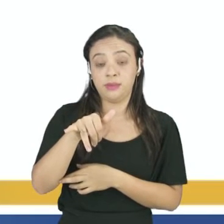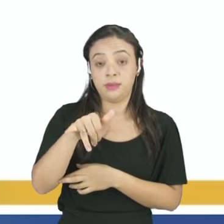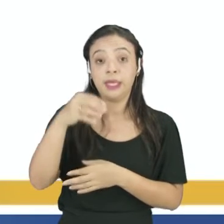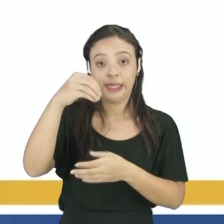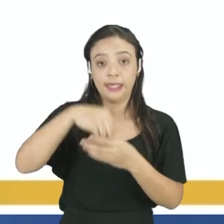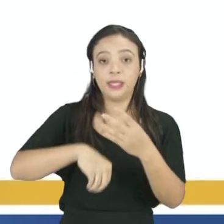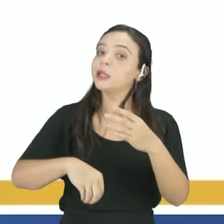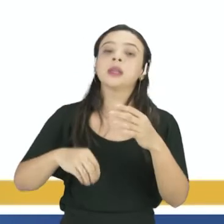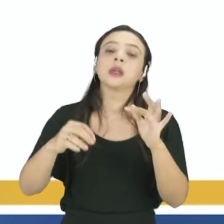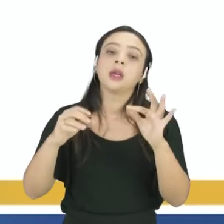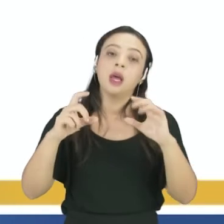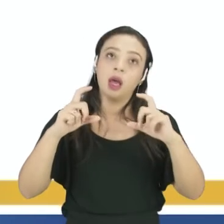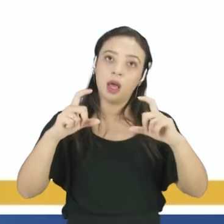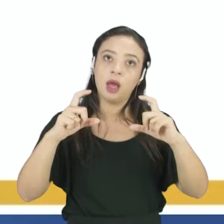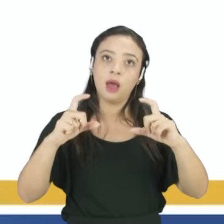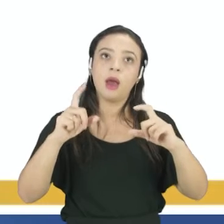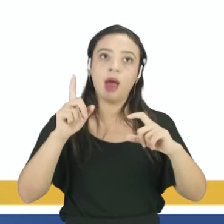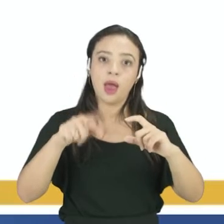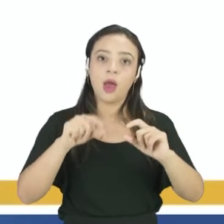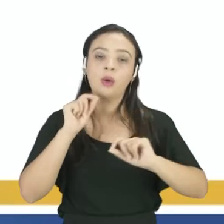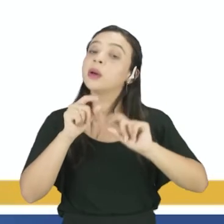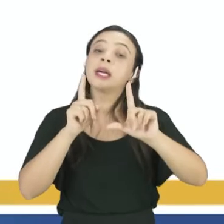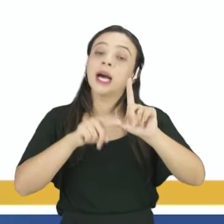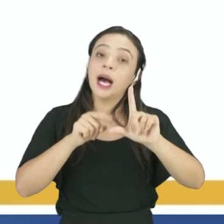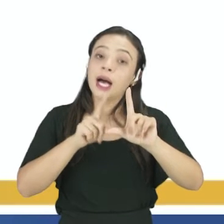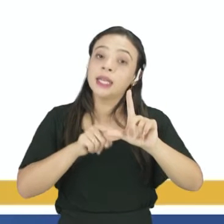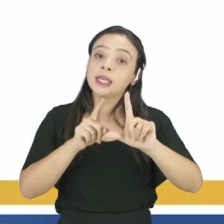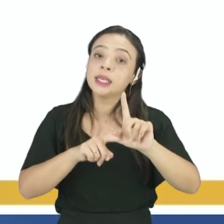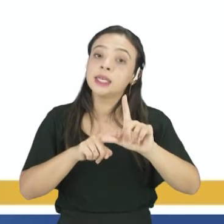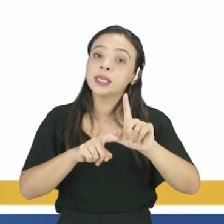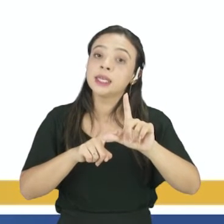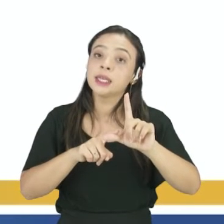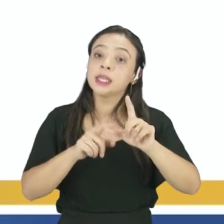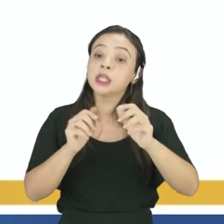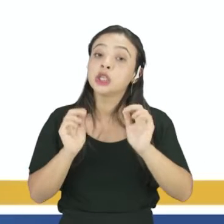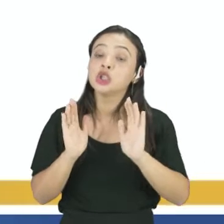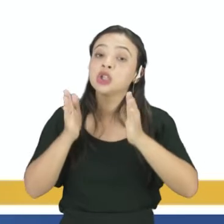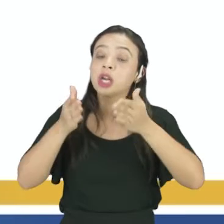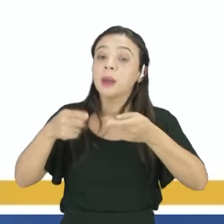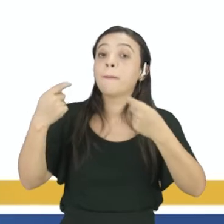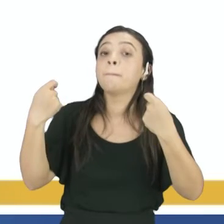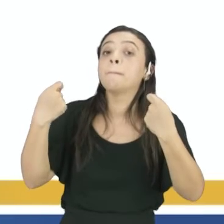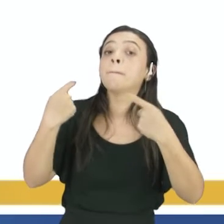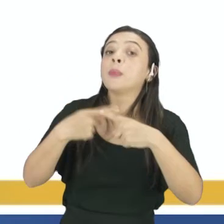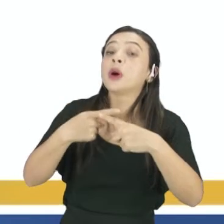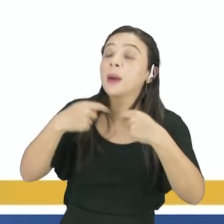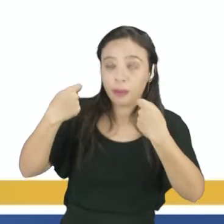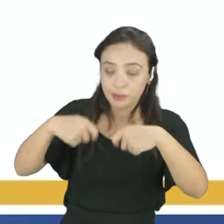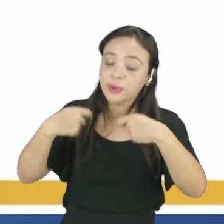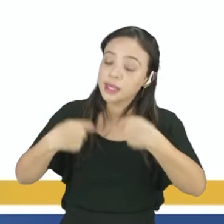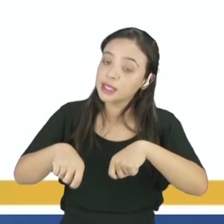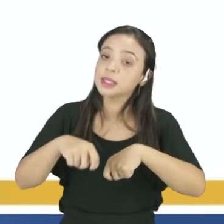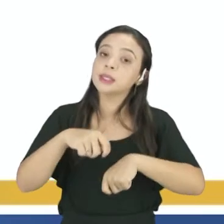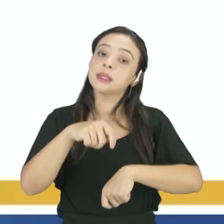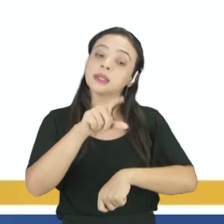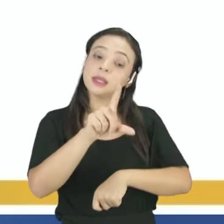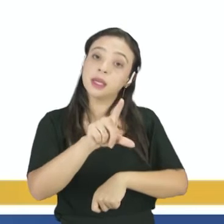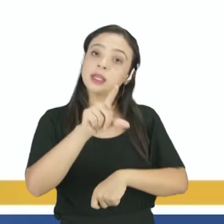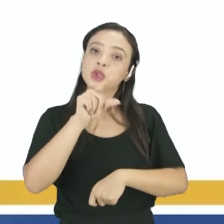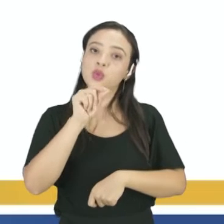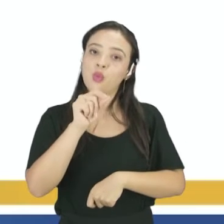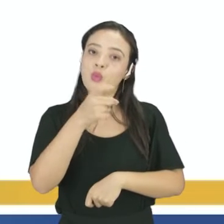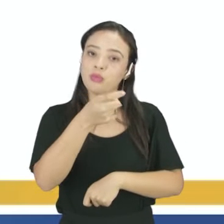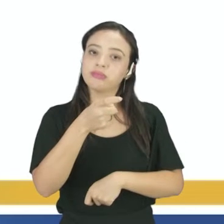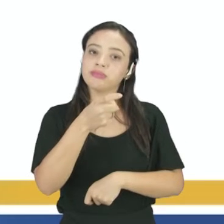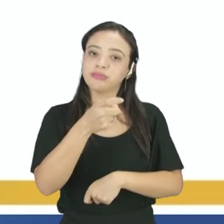enunciado, então é a variável de chegada, isto é, a variável dependente, pois ela depende da escolha do x, da entrada de que x está entrando na